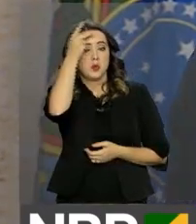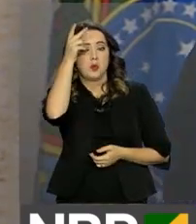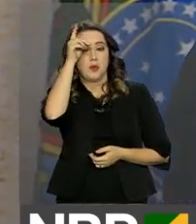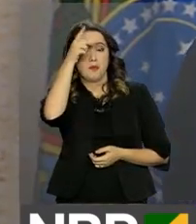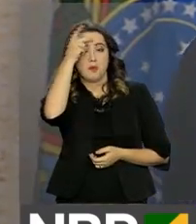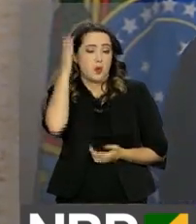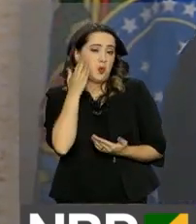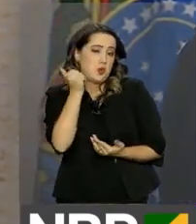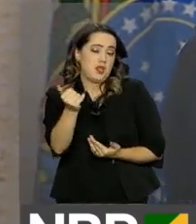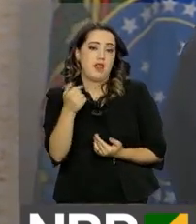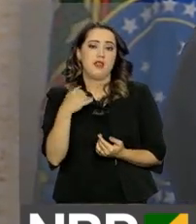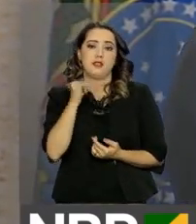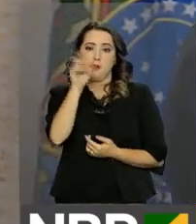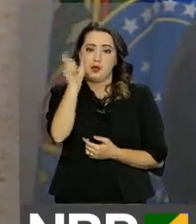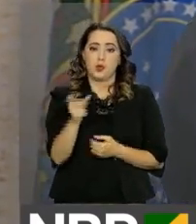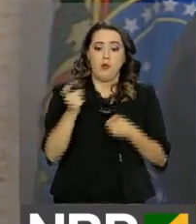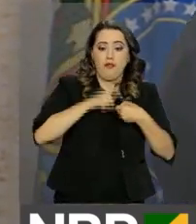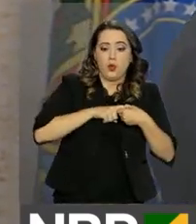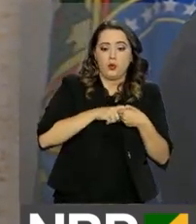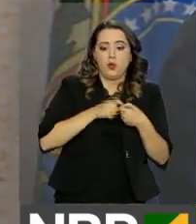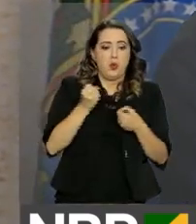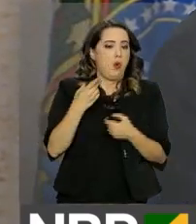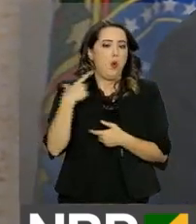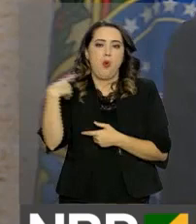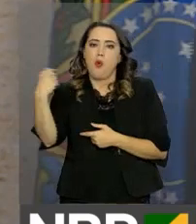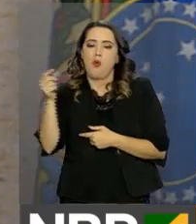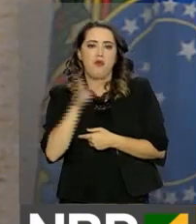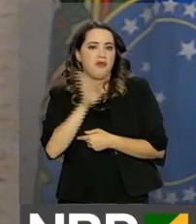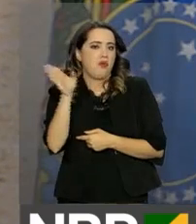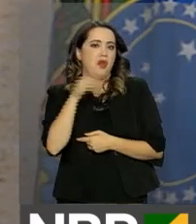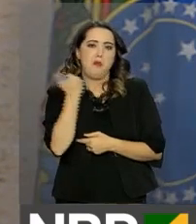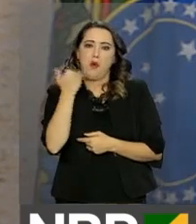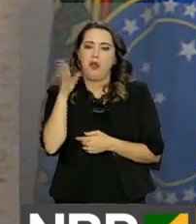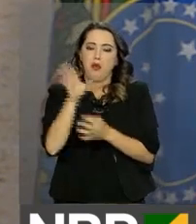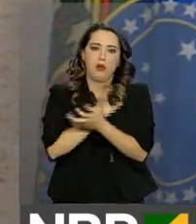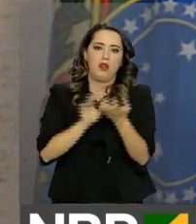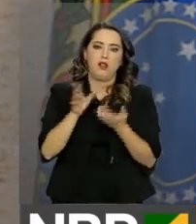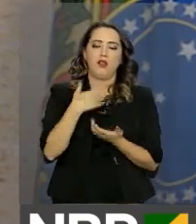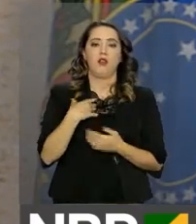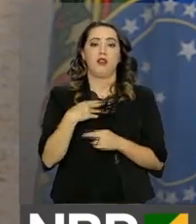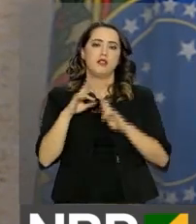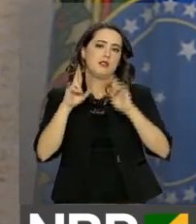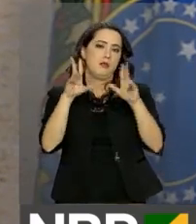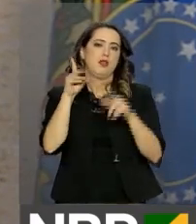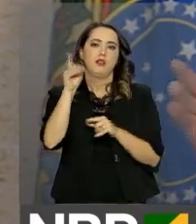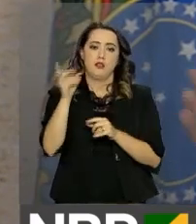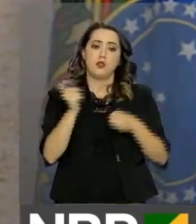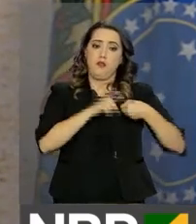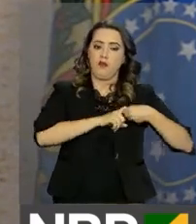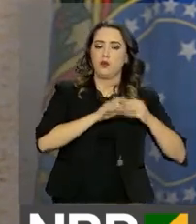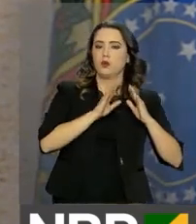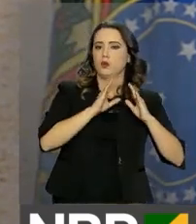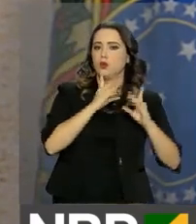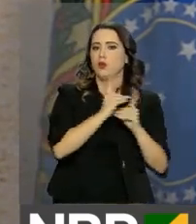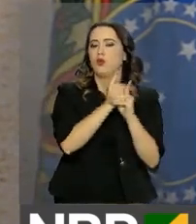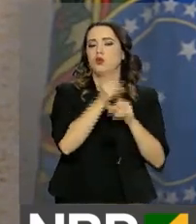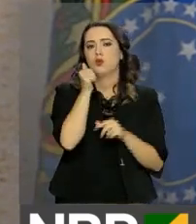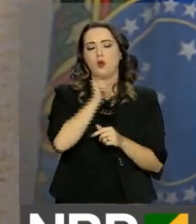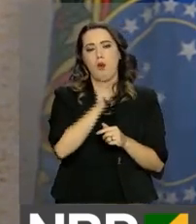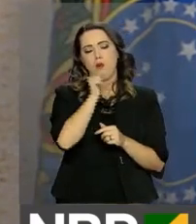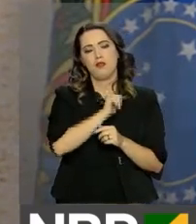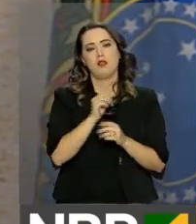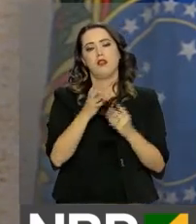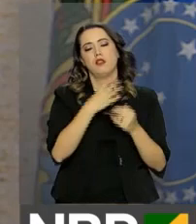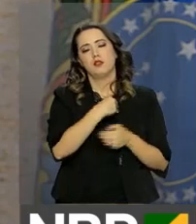carta voltou ou não voltou. Espero em Deus que ele tenha voltado e tenha encontrado a esposa e os filhos para comemorar a